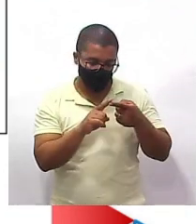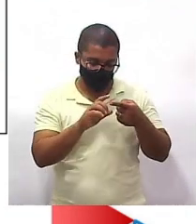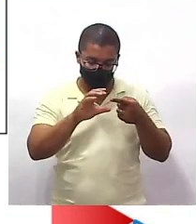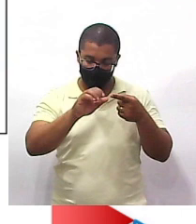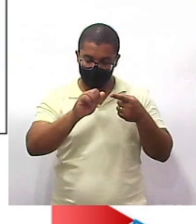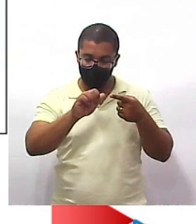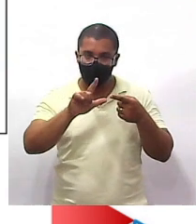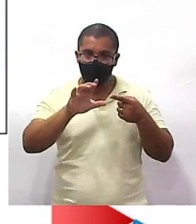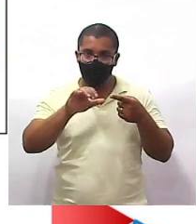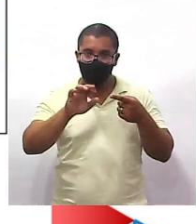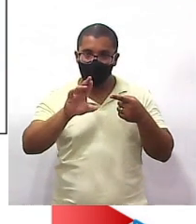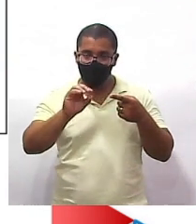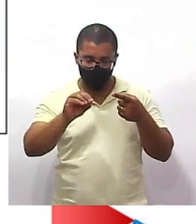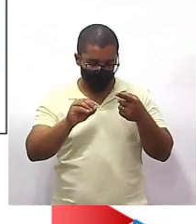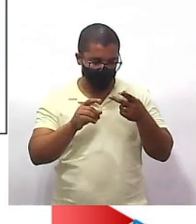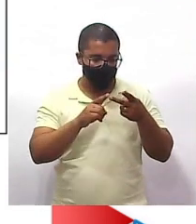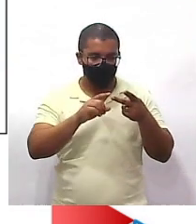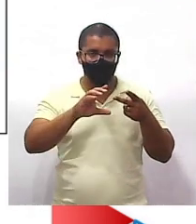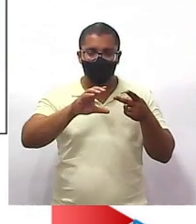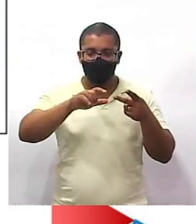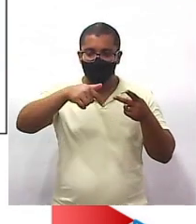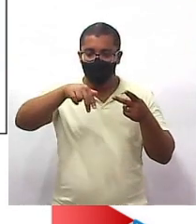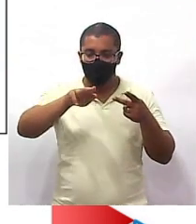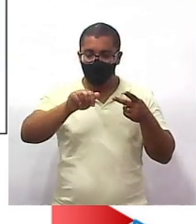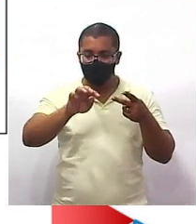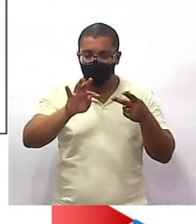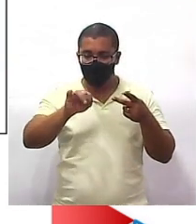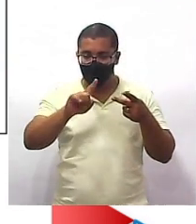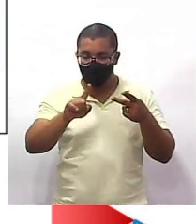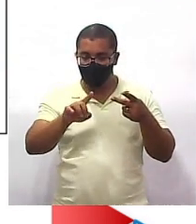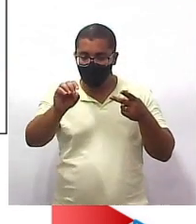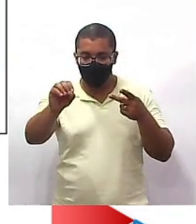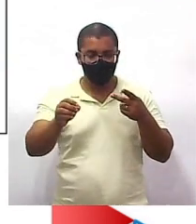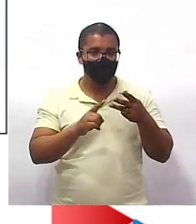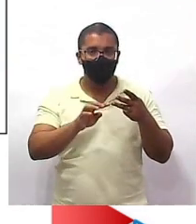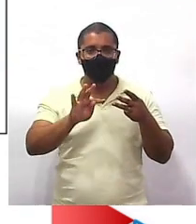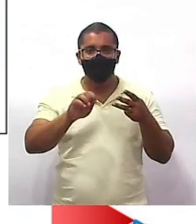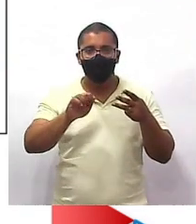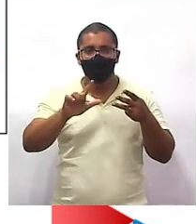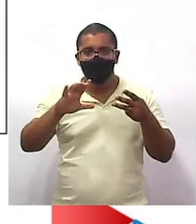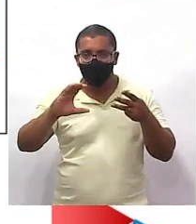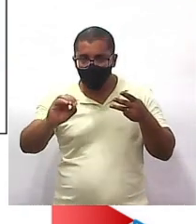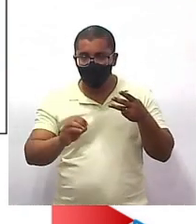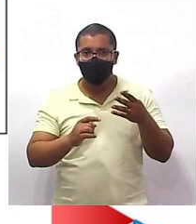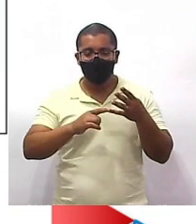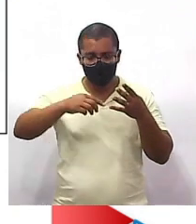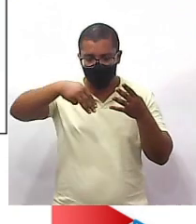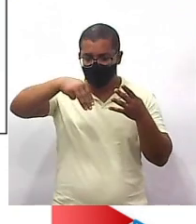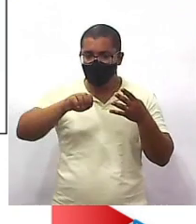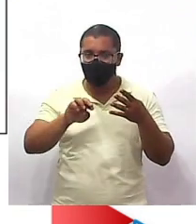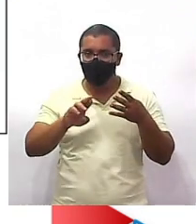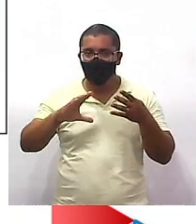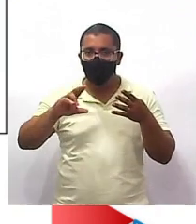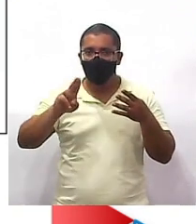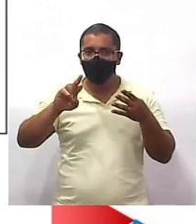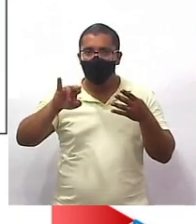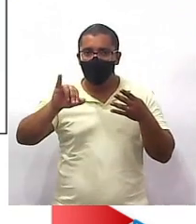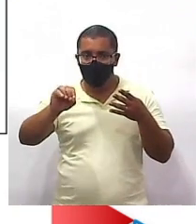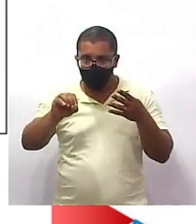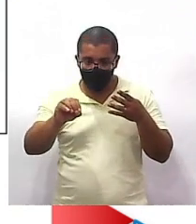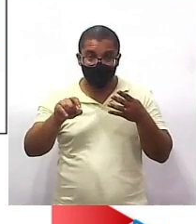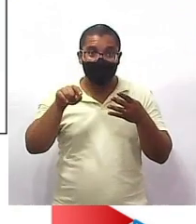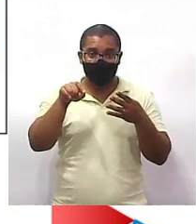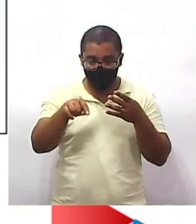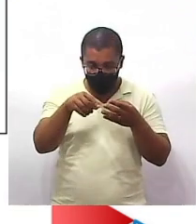calcário, o quartzo, o talco, o mercúrio. E aí, quando eles estão ali na